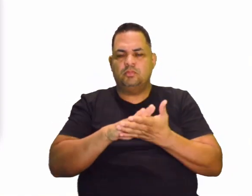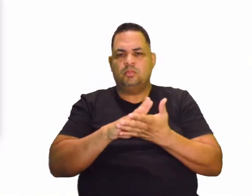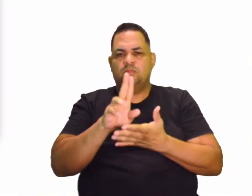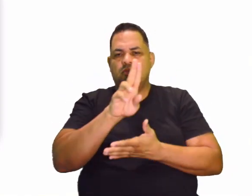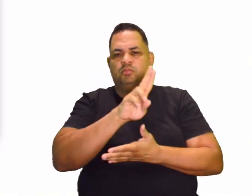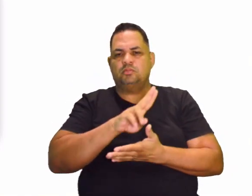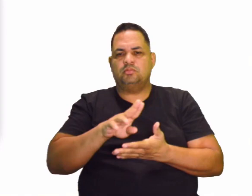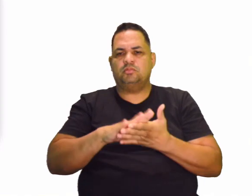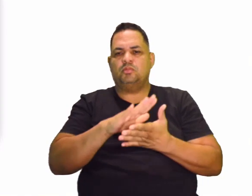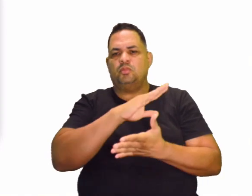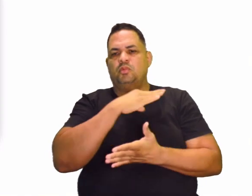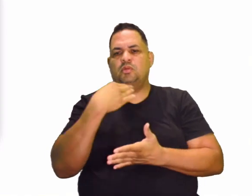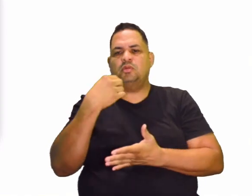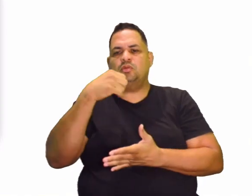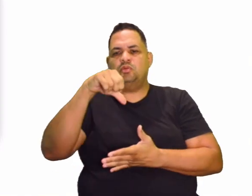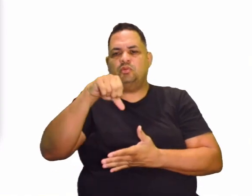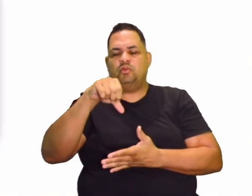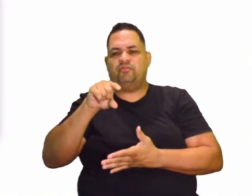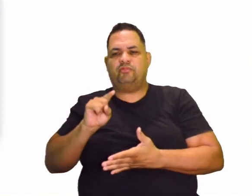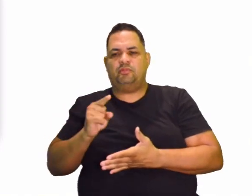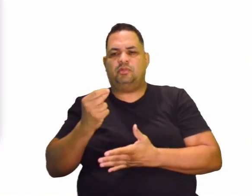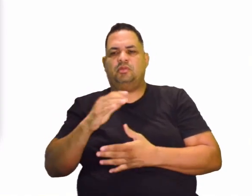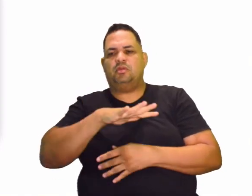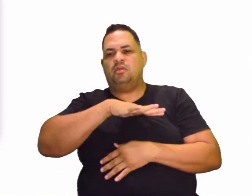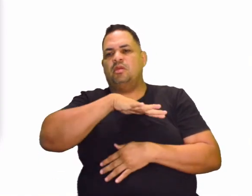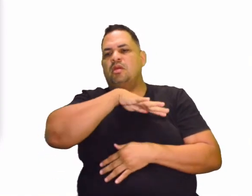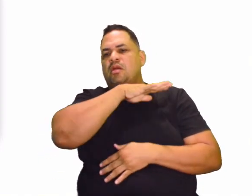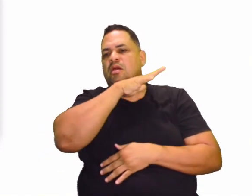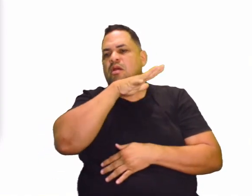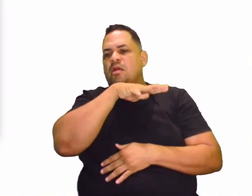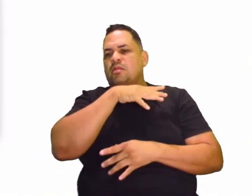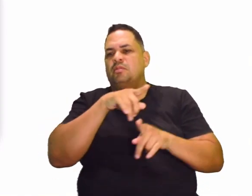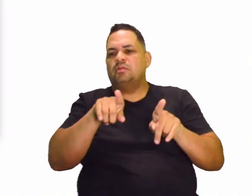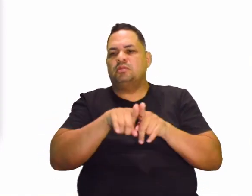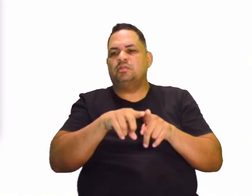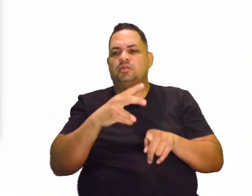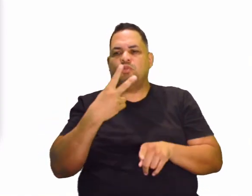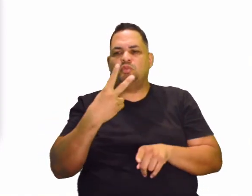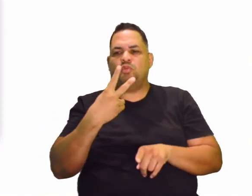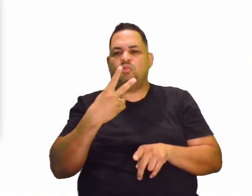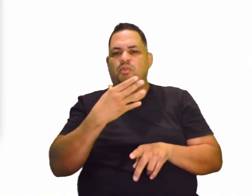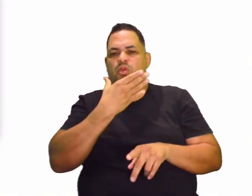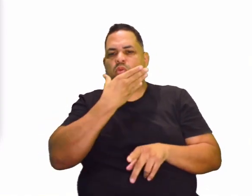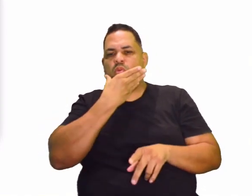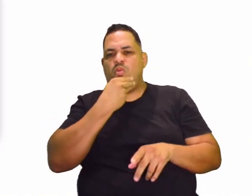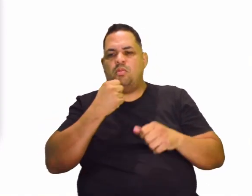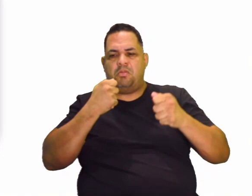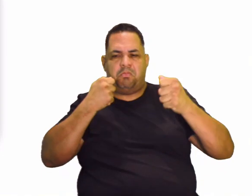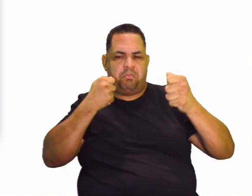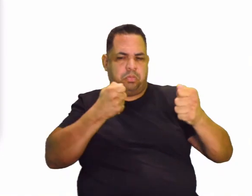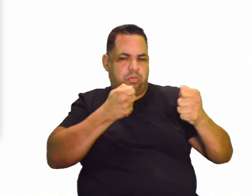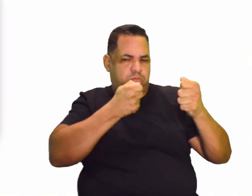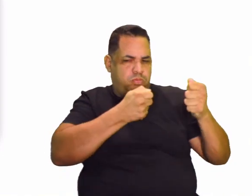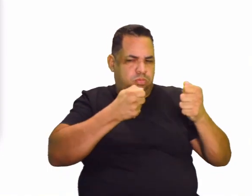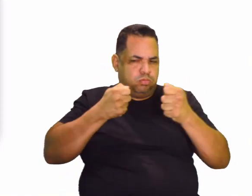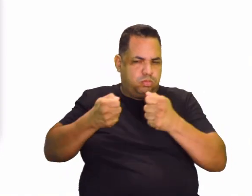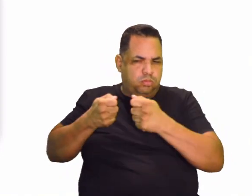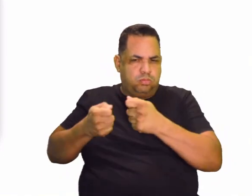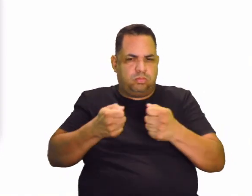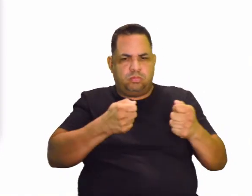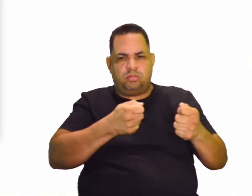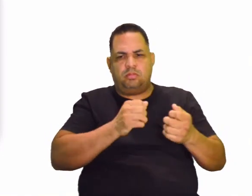9.000 animais e 2.000 gladiadores, além dos cristãos, né, que eram lançados para os